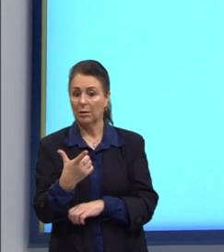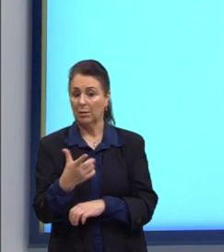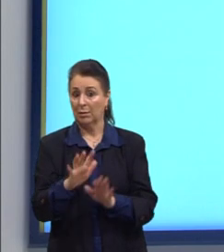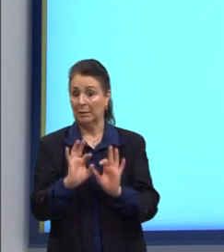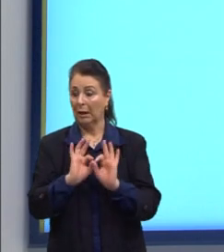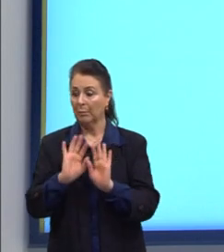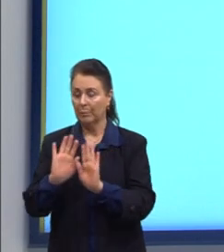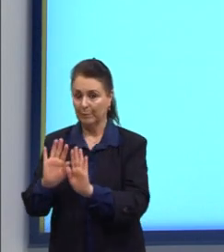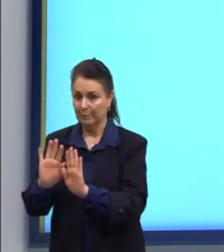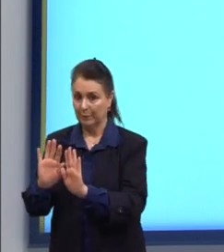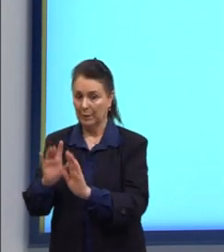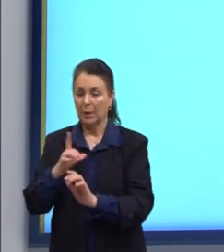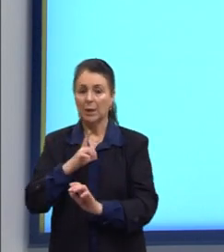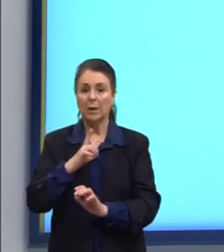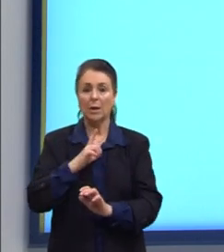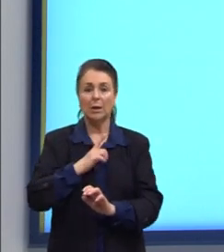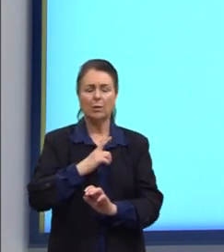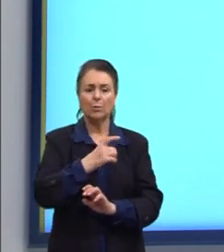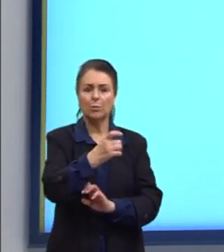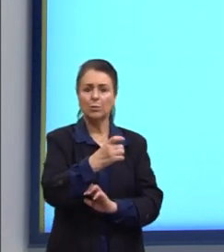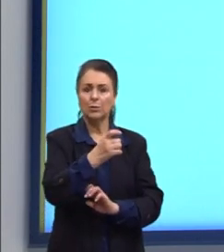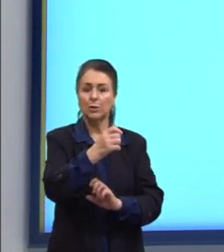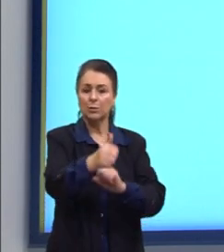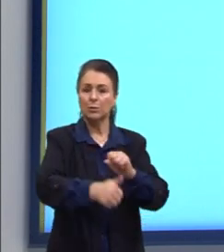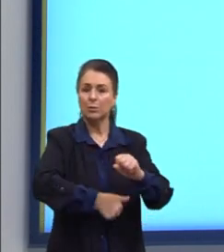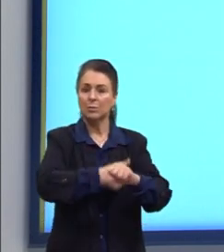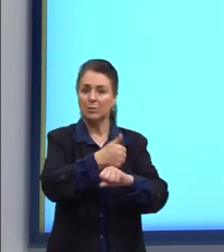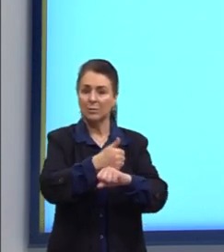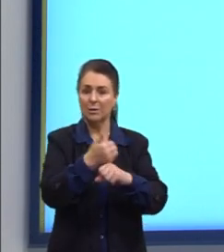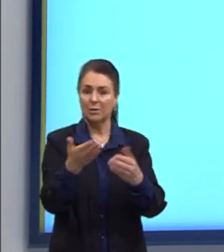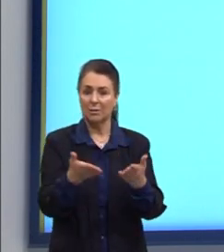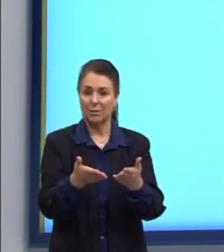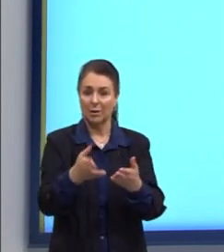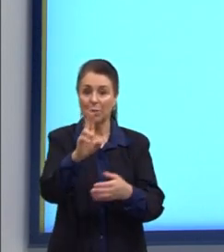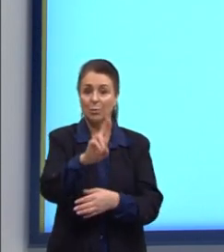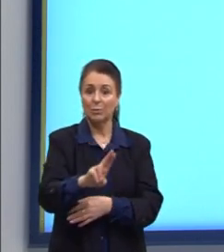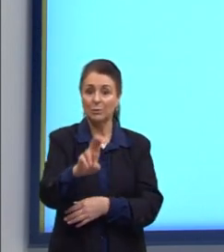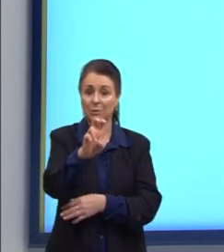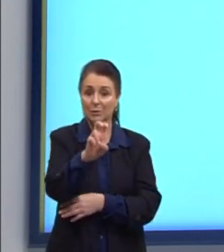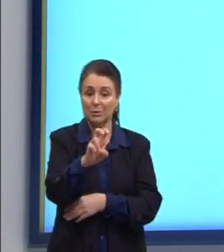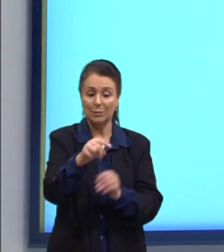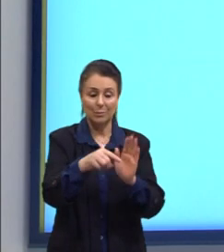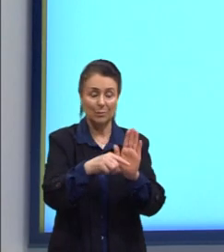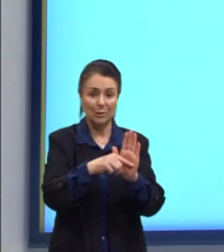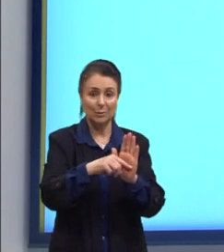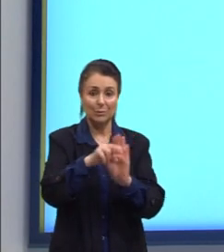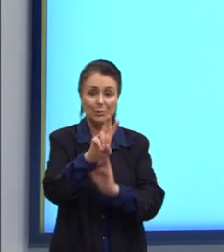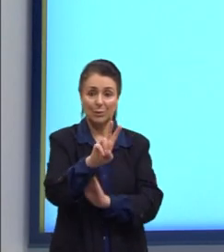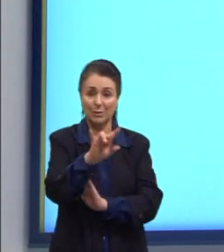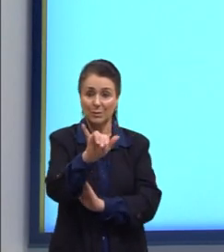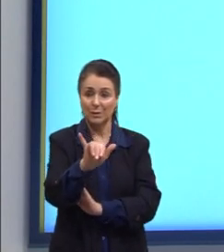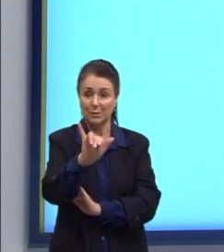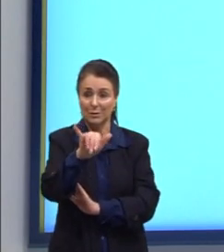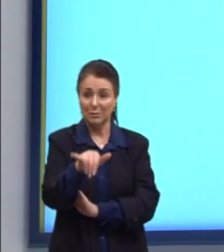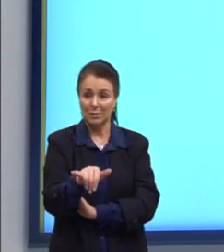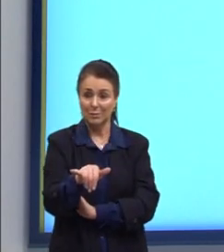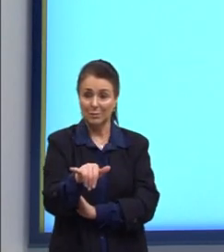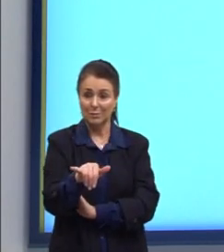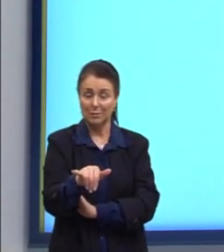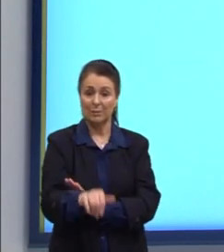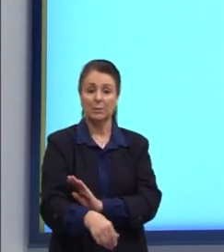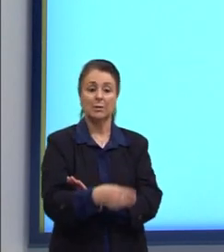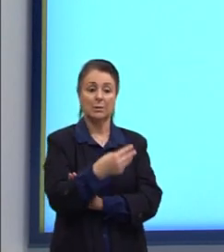onde vai ter o x eu vou substituir por 5 - 2Y Então o que era